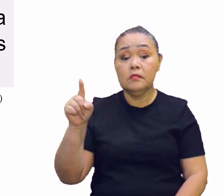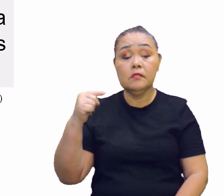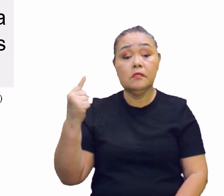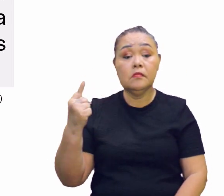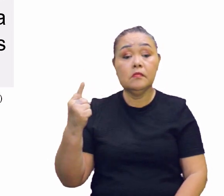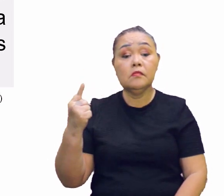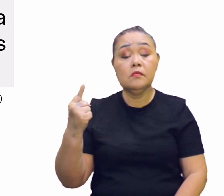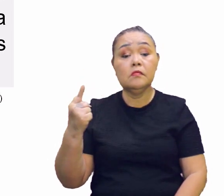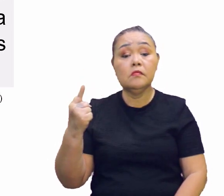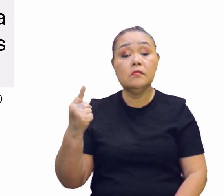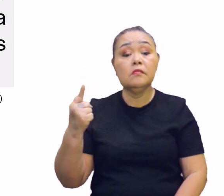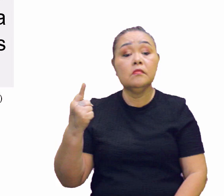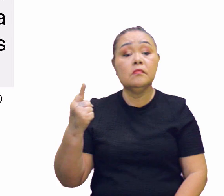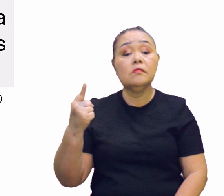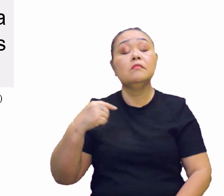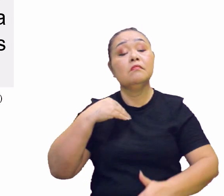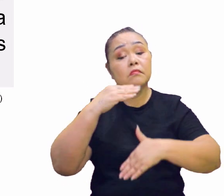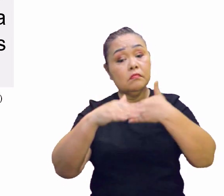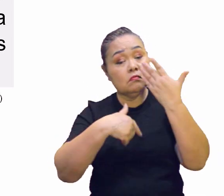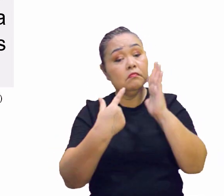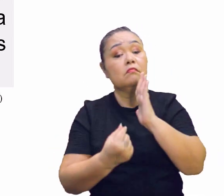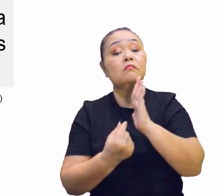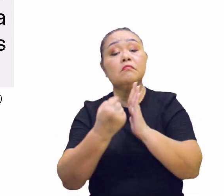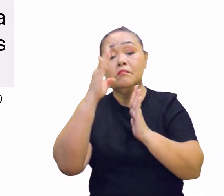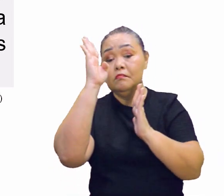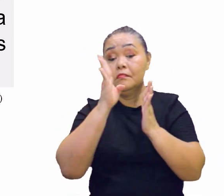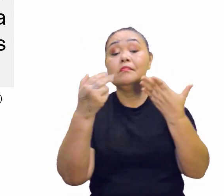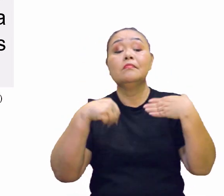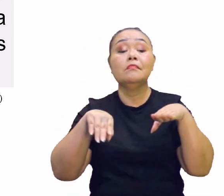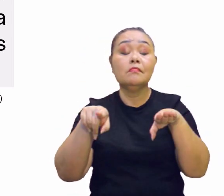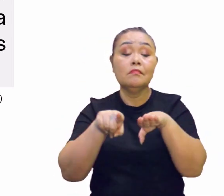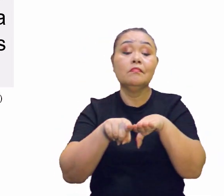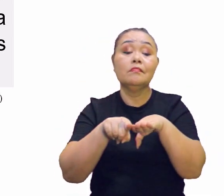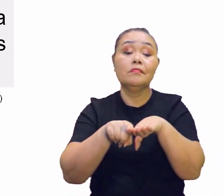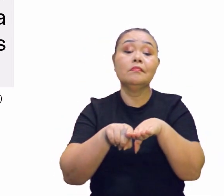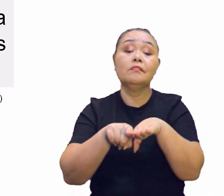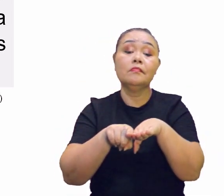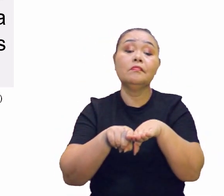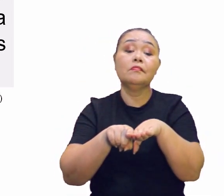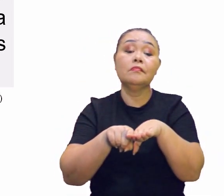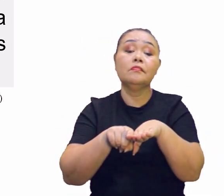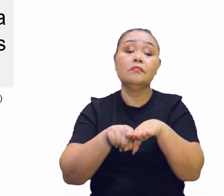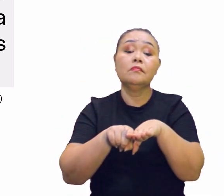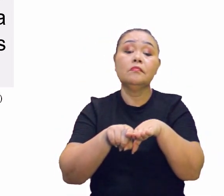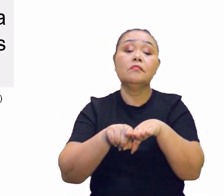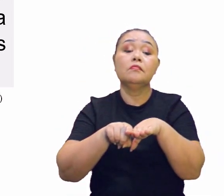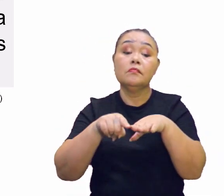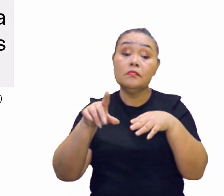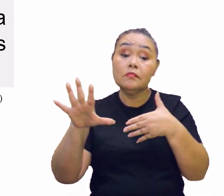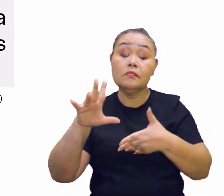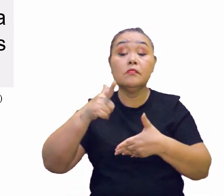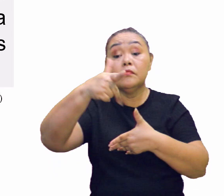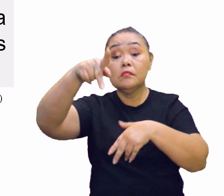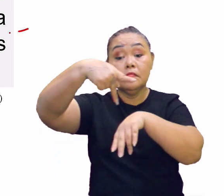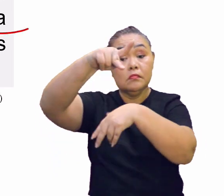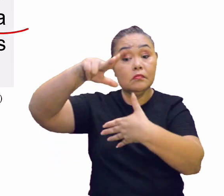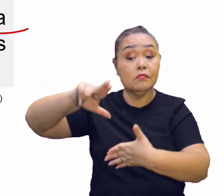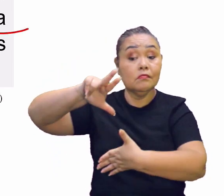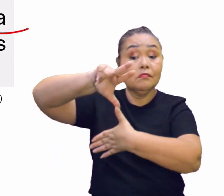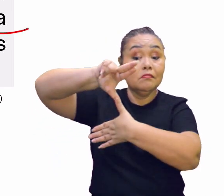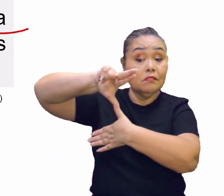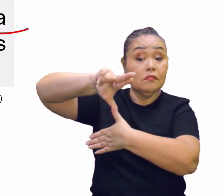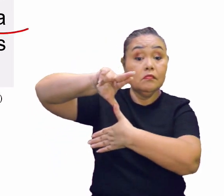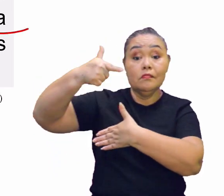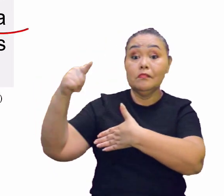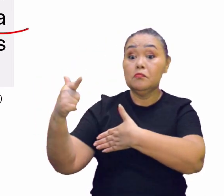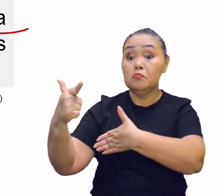limitado. Isso dificulta o crescimento econômico do Brasil. E também a maior integração do país com os demais países da América Latina. A